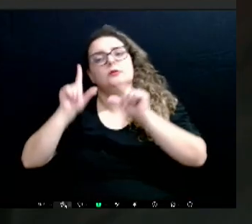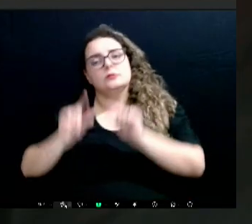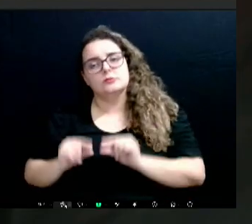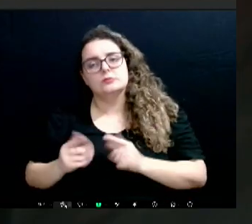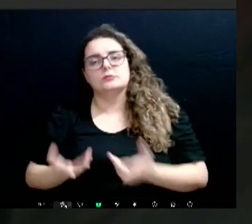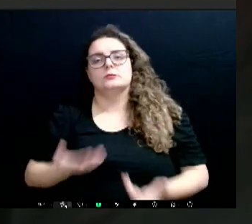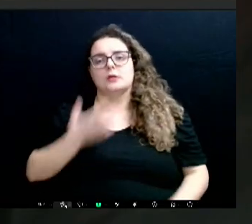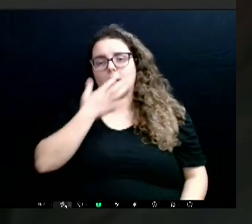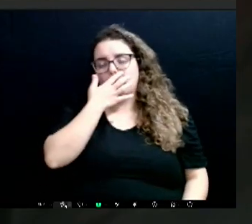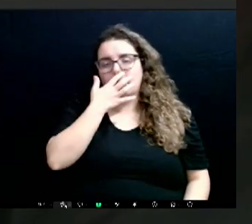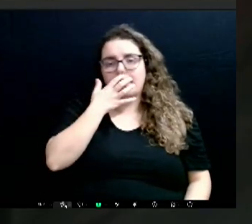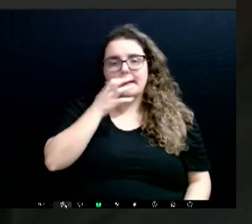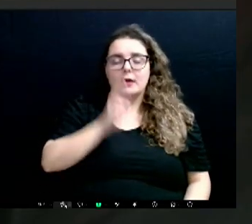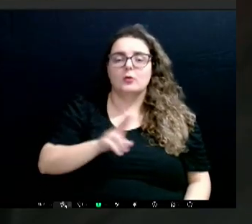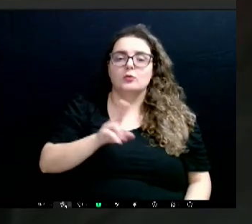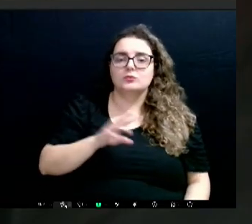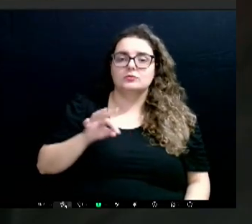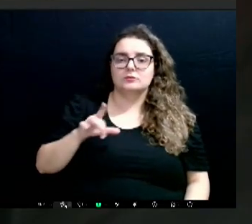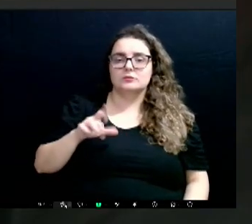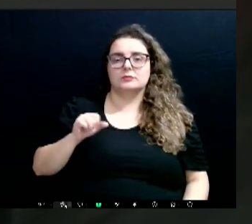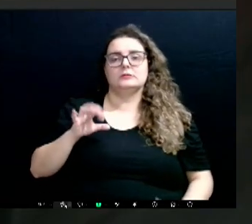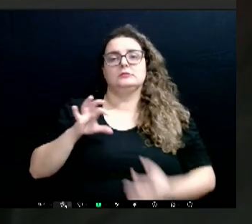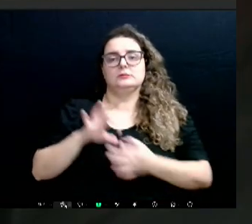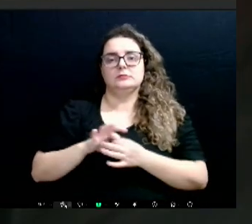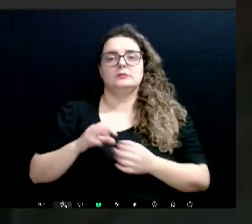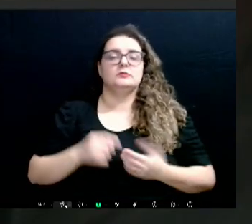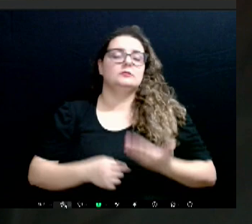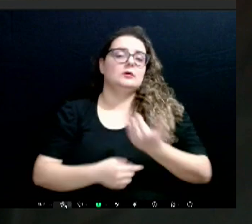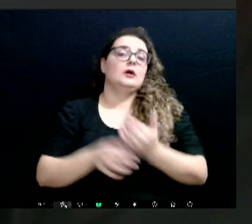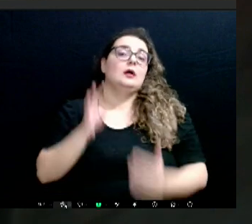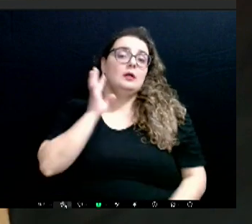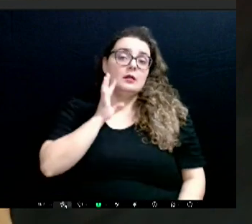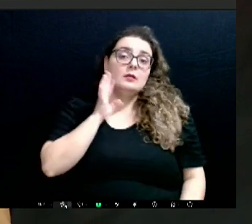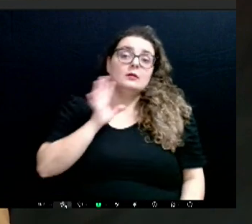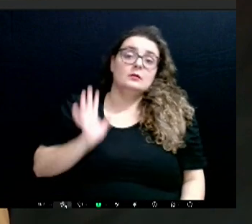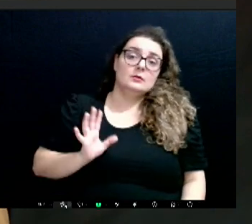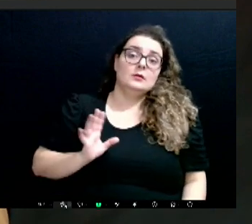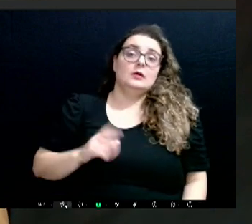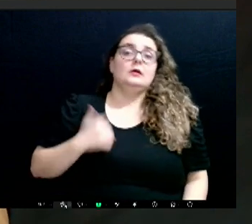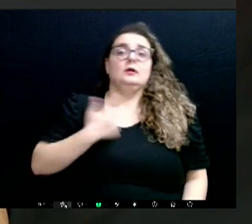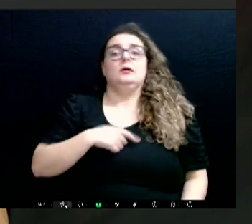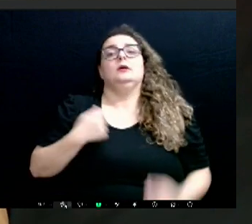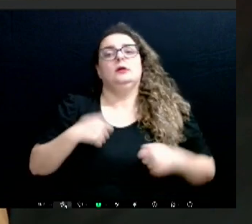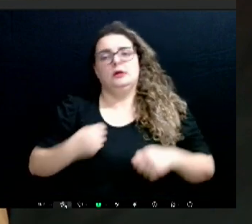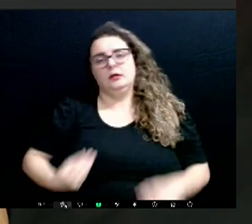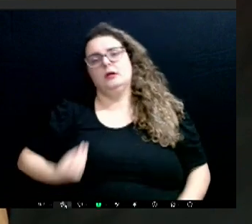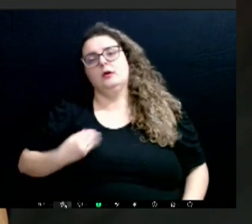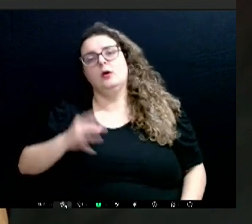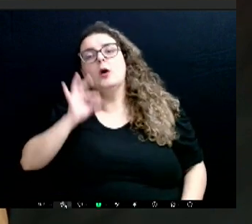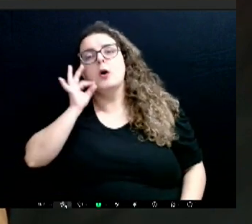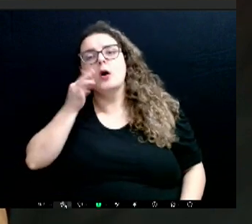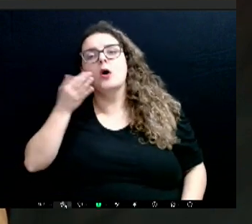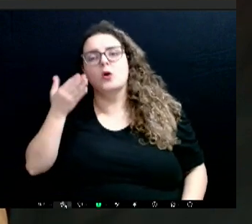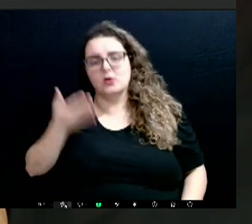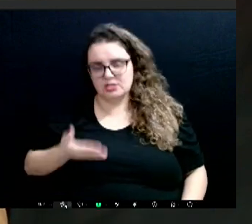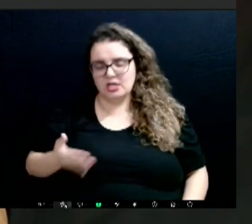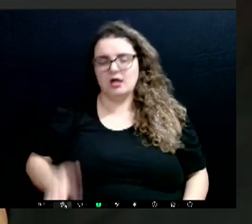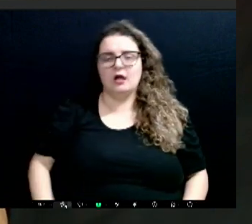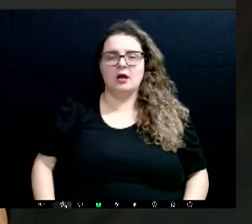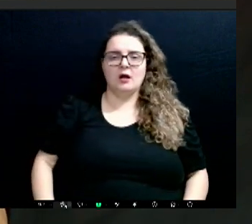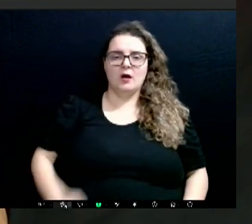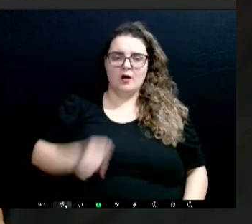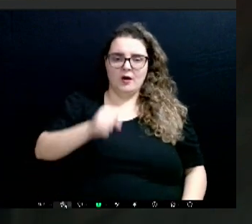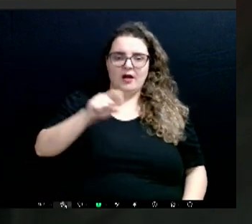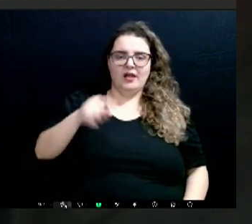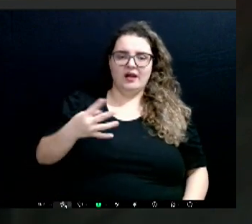diminuir essa conexão. É legal estar conectado, mas a gente precisa viver o aqui e o agora. 8h48, produção,